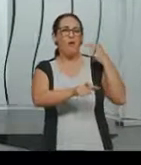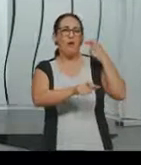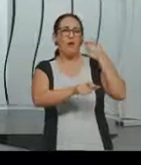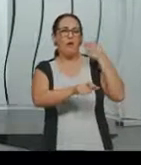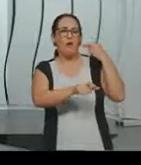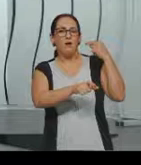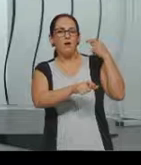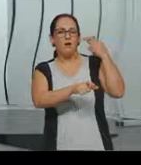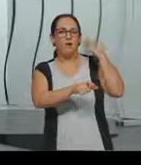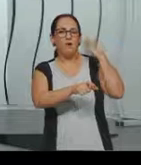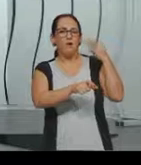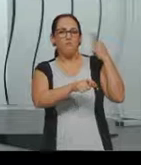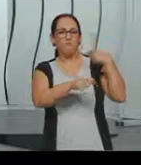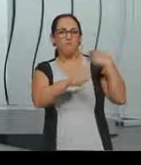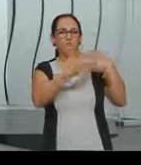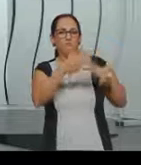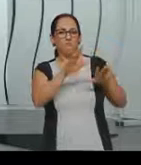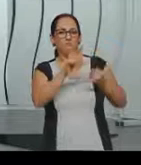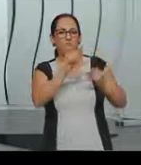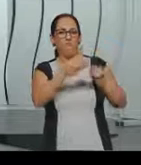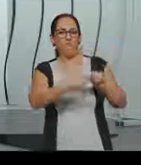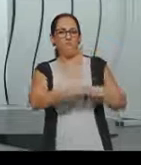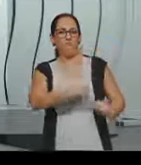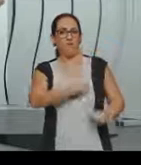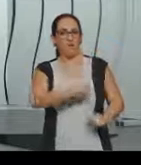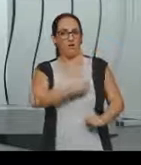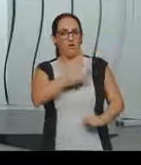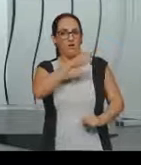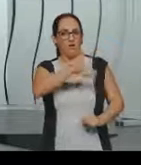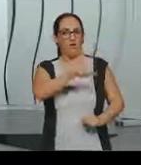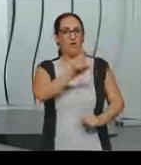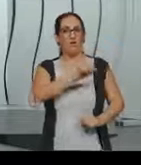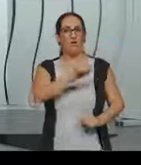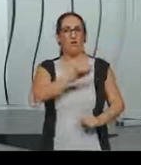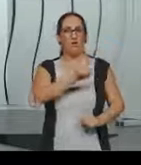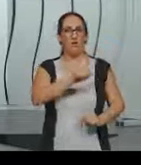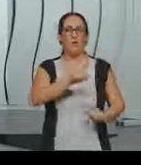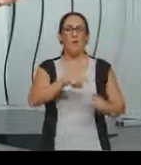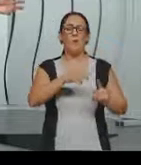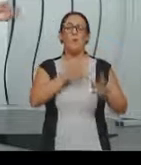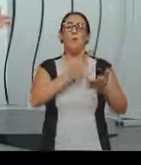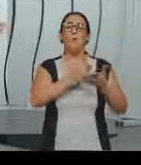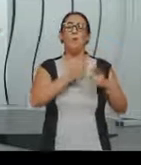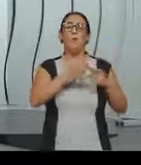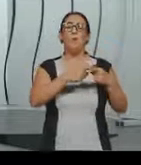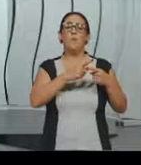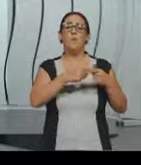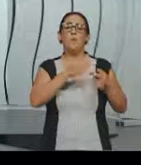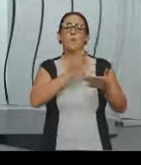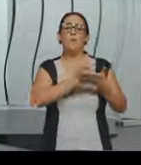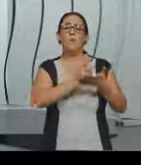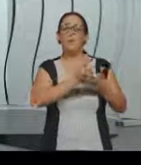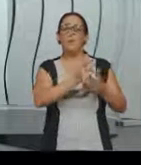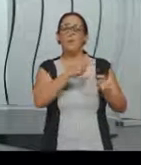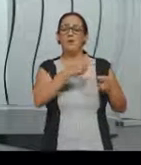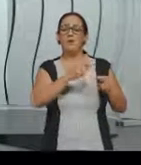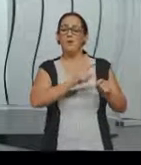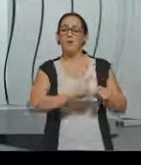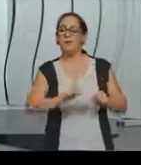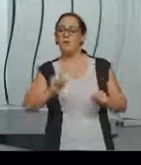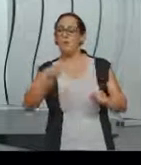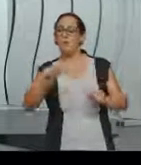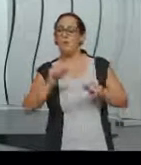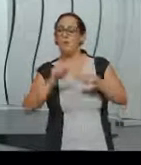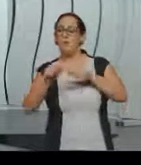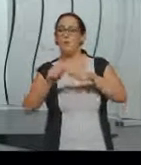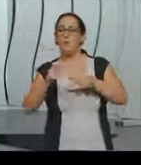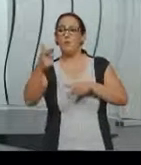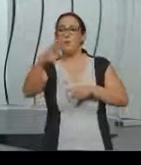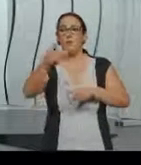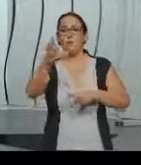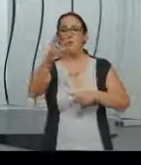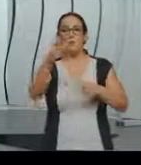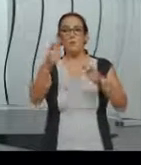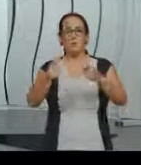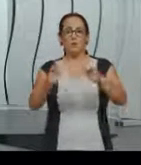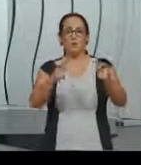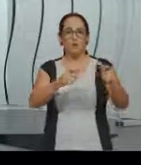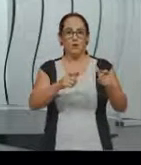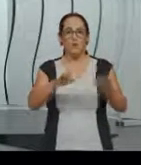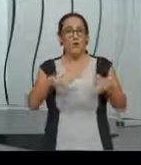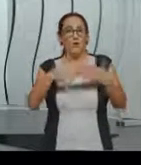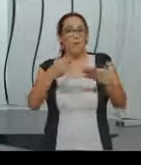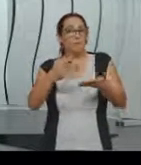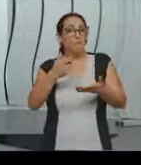nesse bairro e todo dia ter que sair para trabalhar num bairro mais distante, a pessoa opta por mudar de bairro,